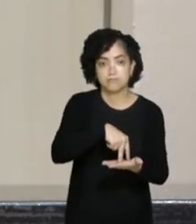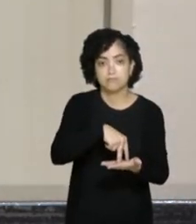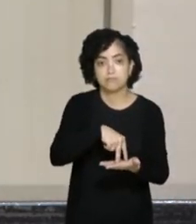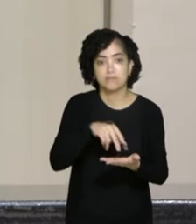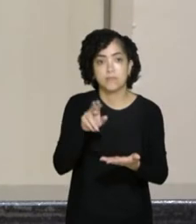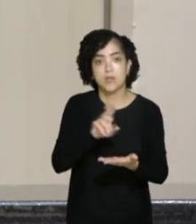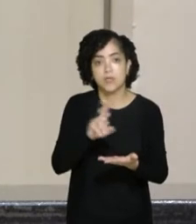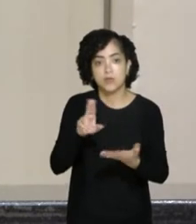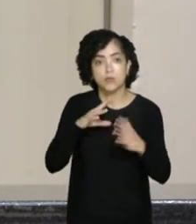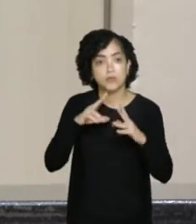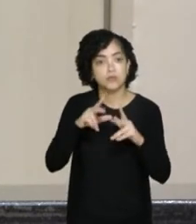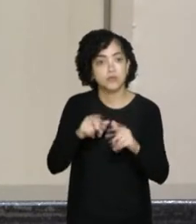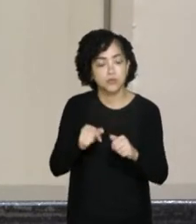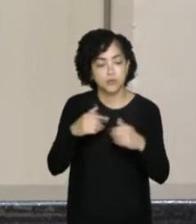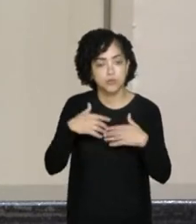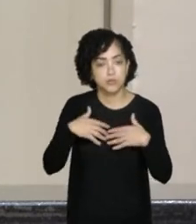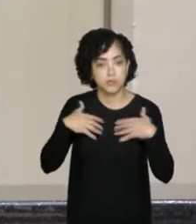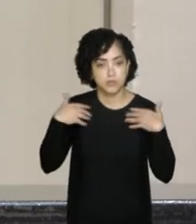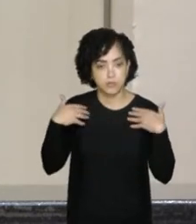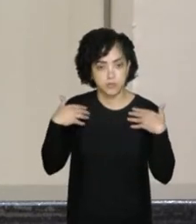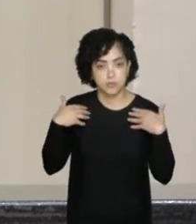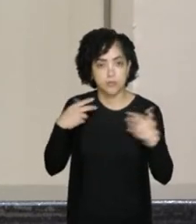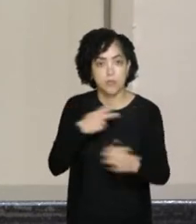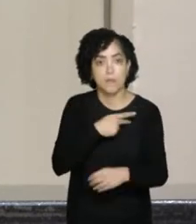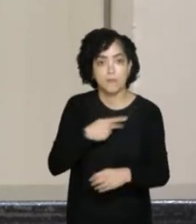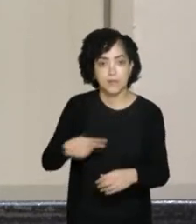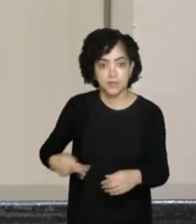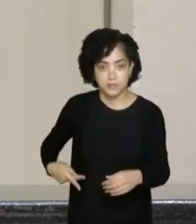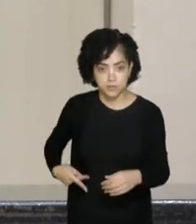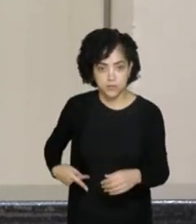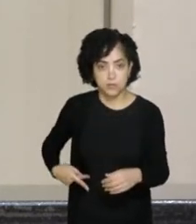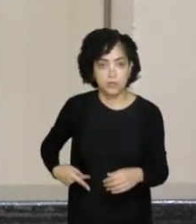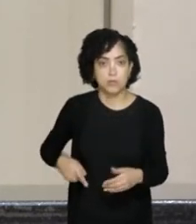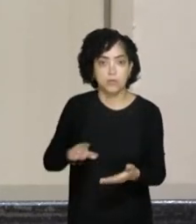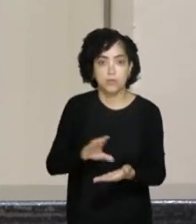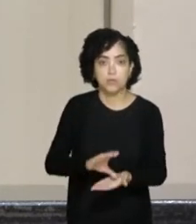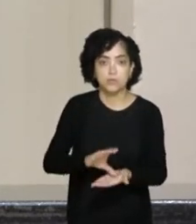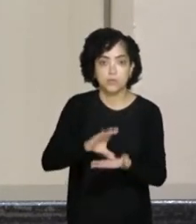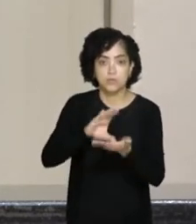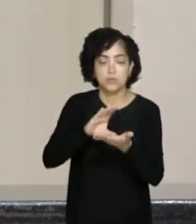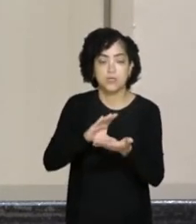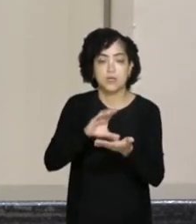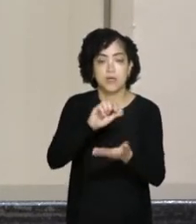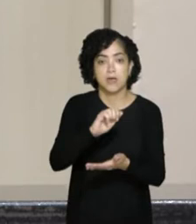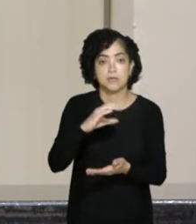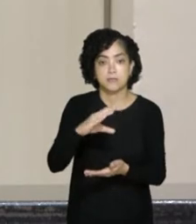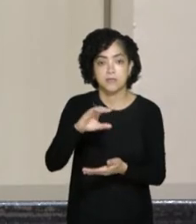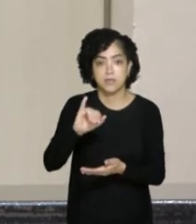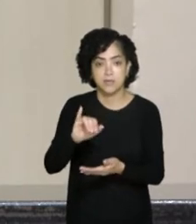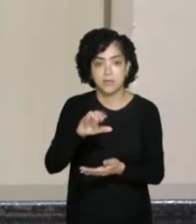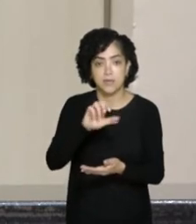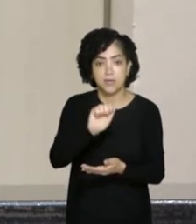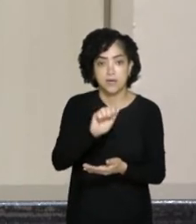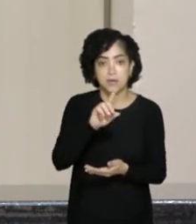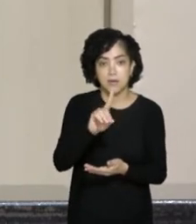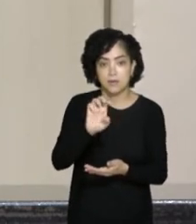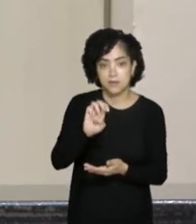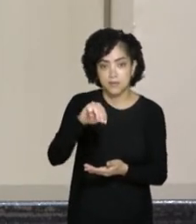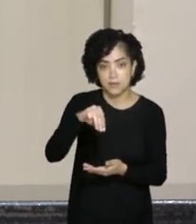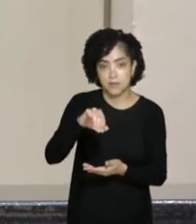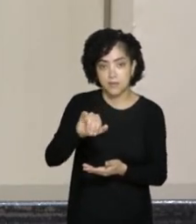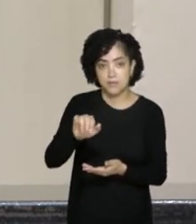dos homenageados o senhor presidente do Conselho Superior da ACI, Ademir Arnon.